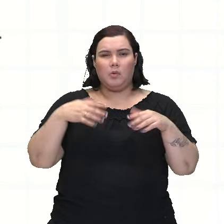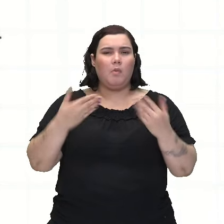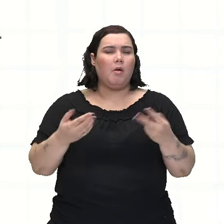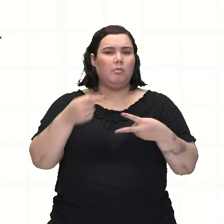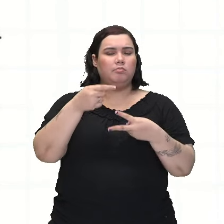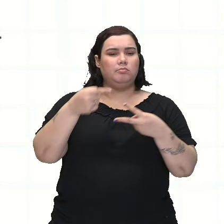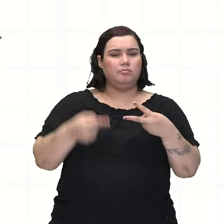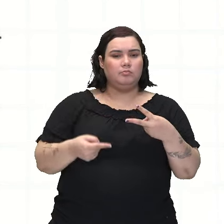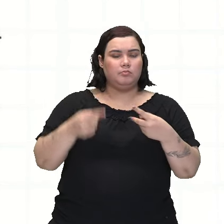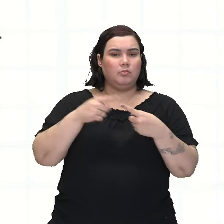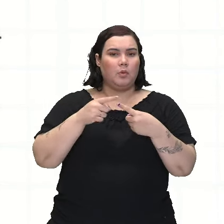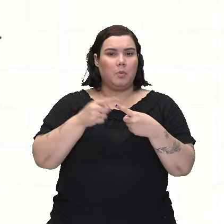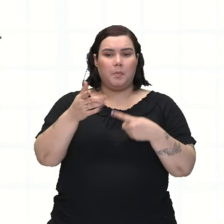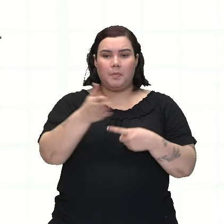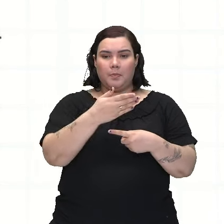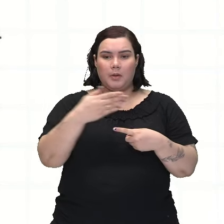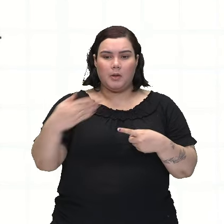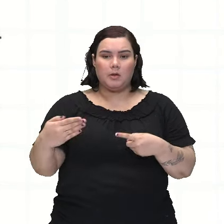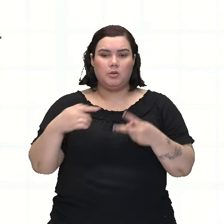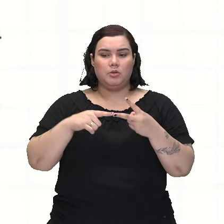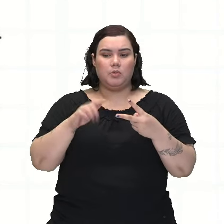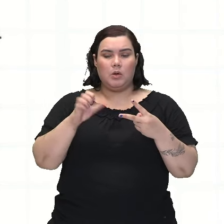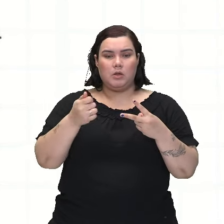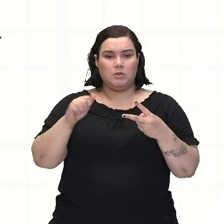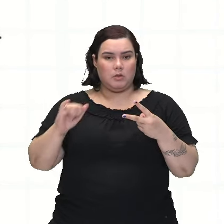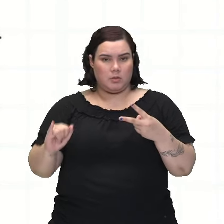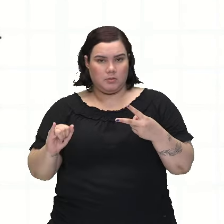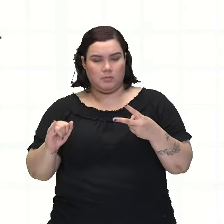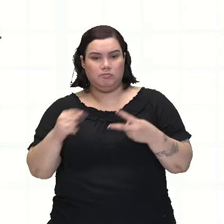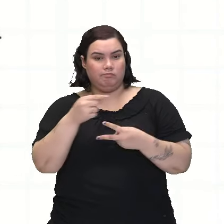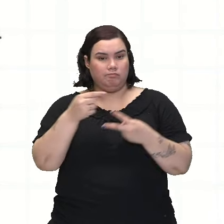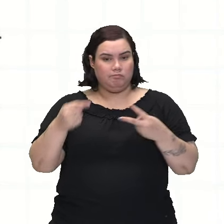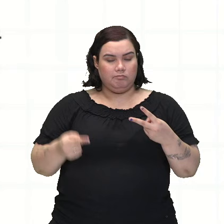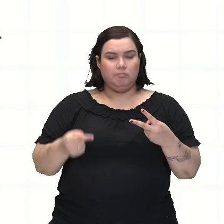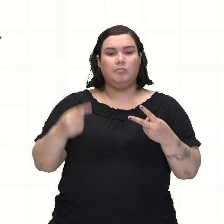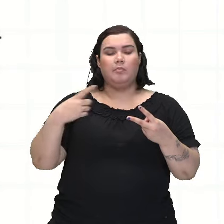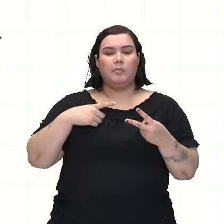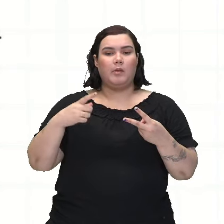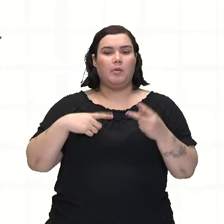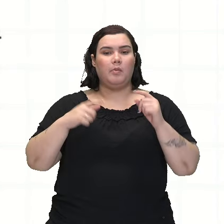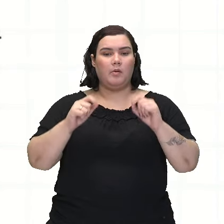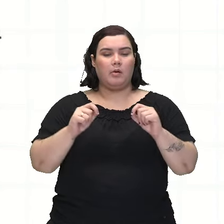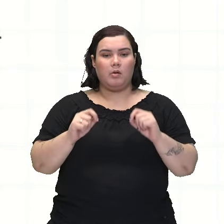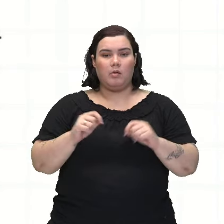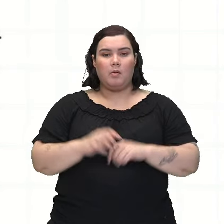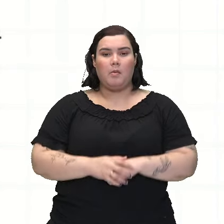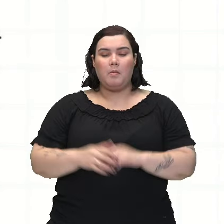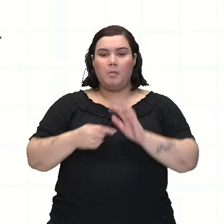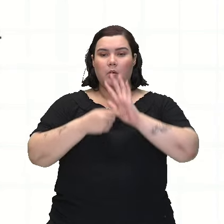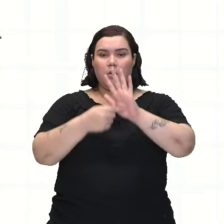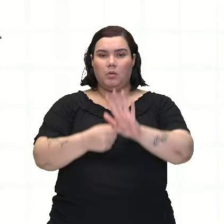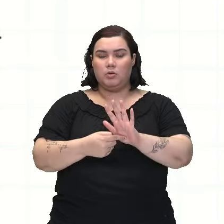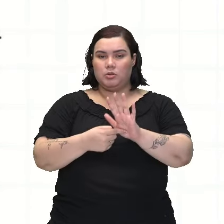elementos? O tambaqui e o açaí. Elementos exemplifica